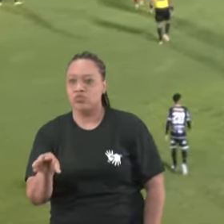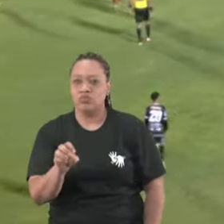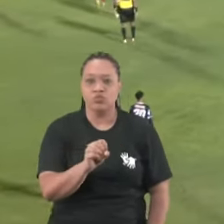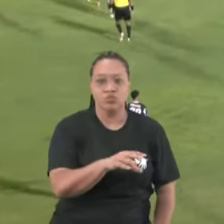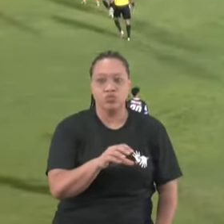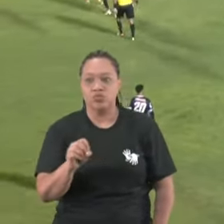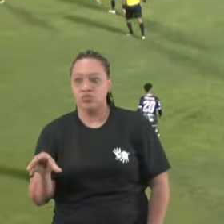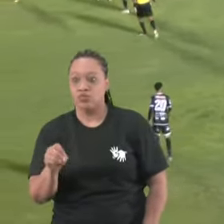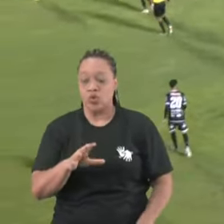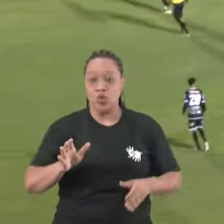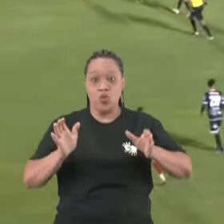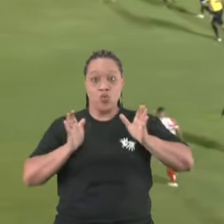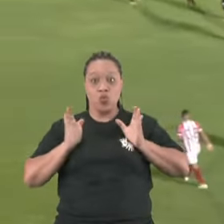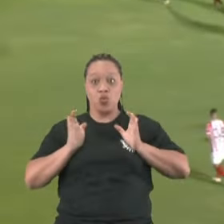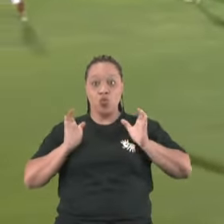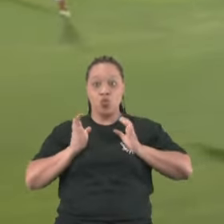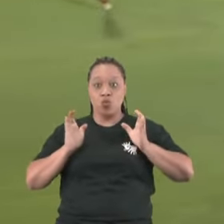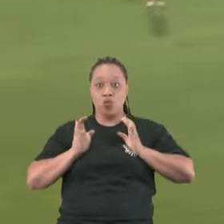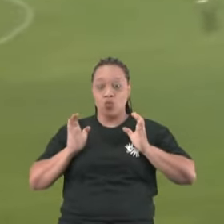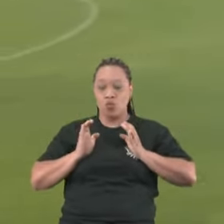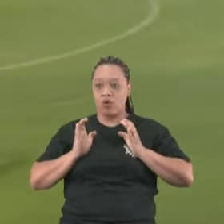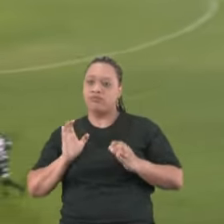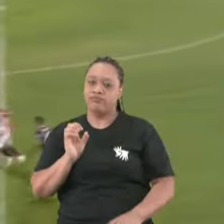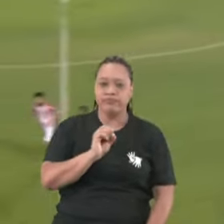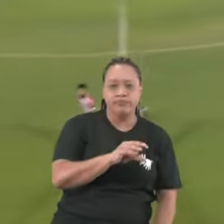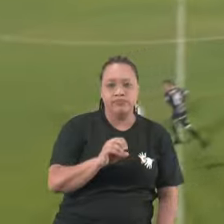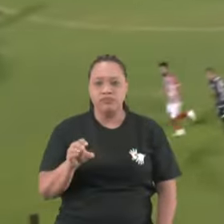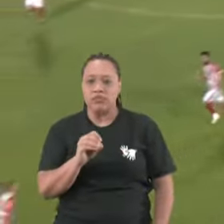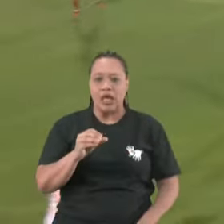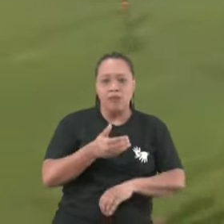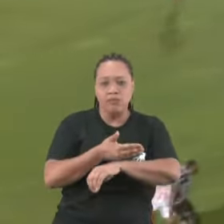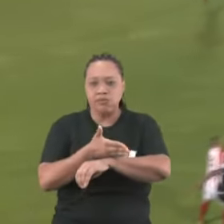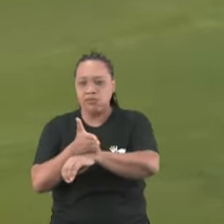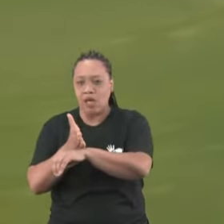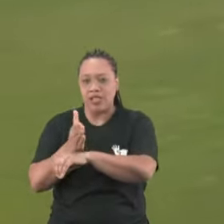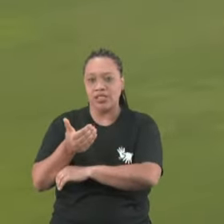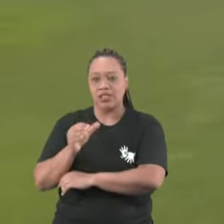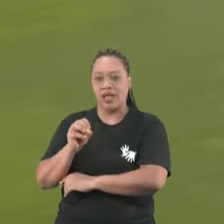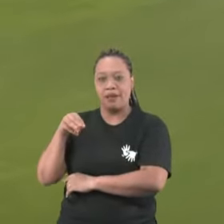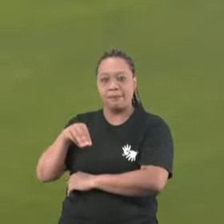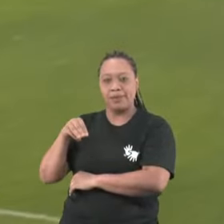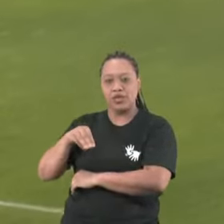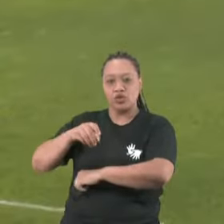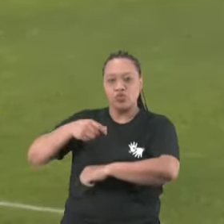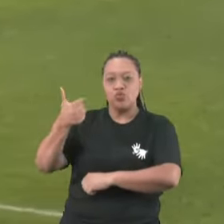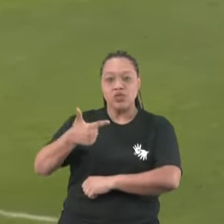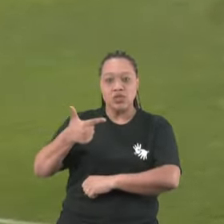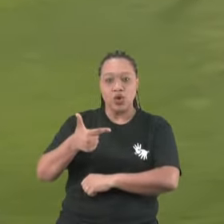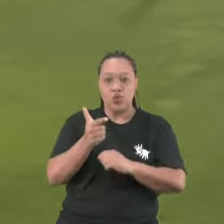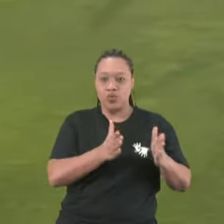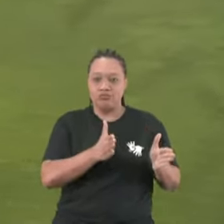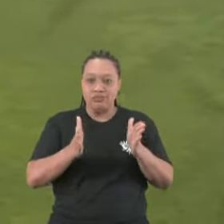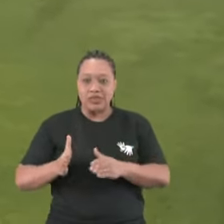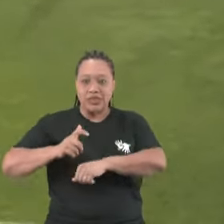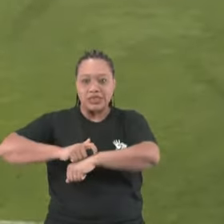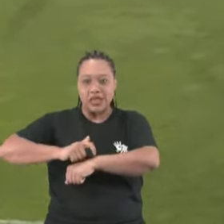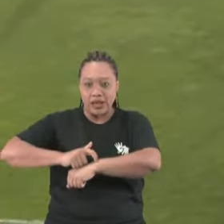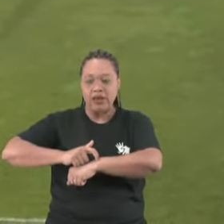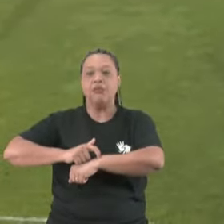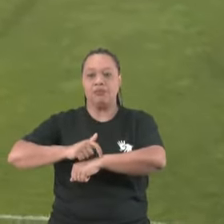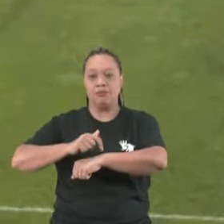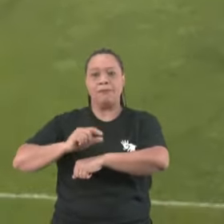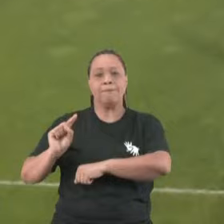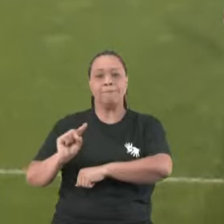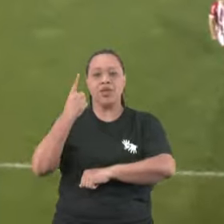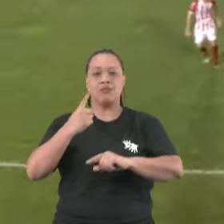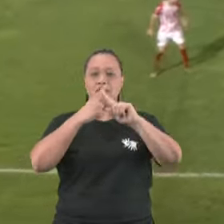Bola chega aqui atrás com o Piano e Sola. Passamos da marca dos 10 minutos desse segundo tempo. Segue 0 a 0. Esse primeiro